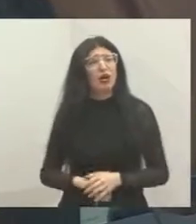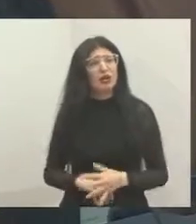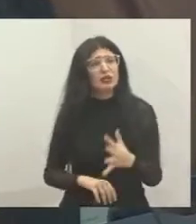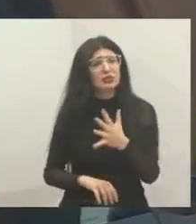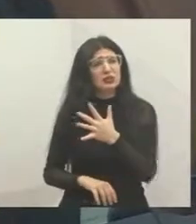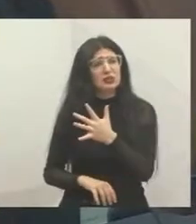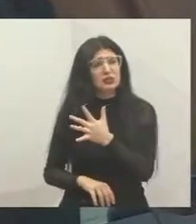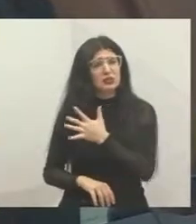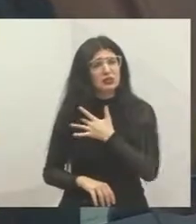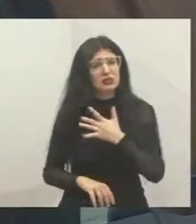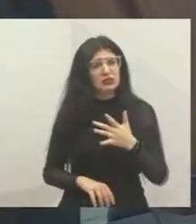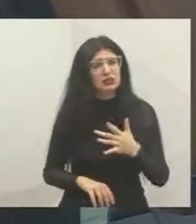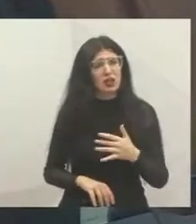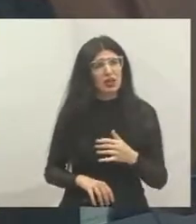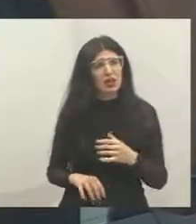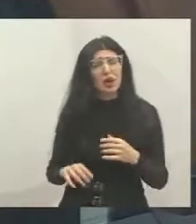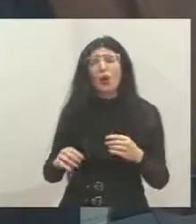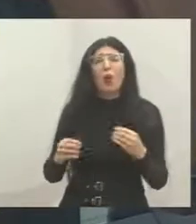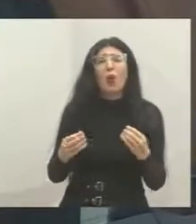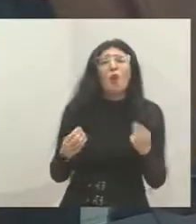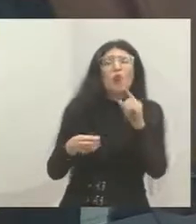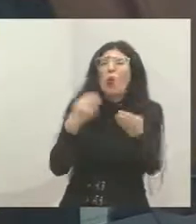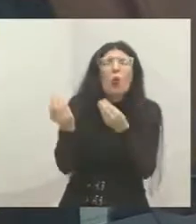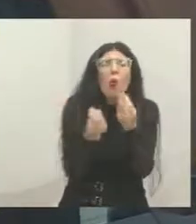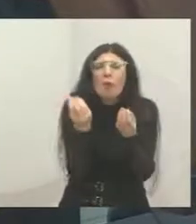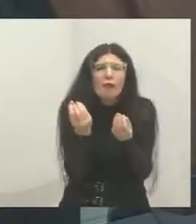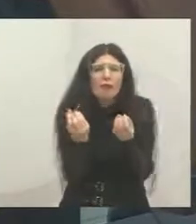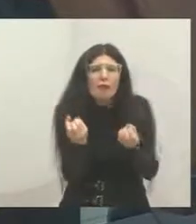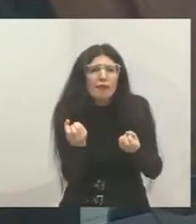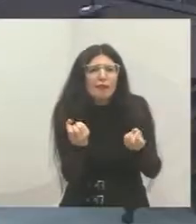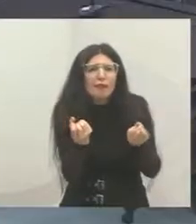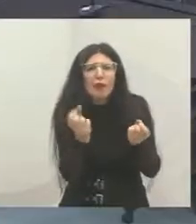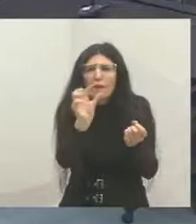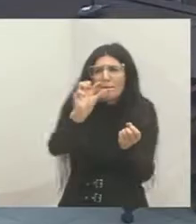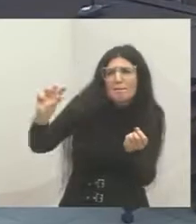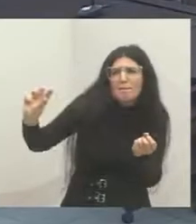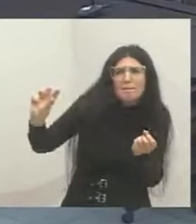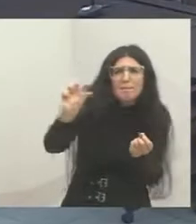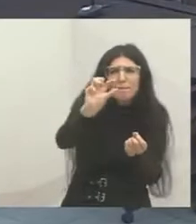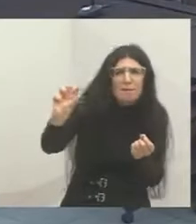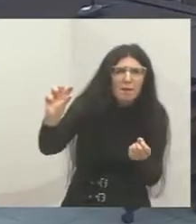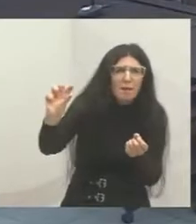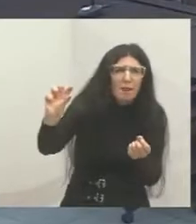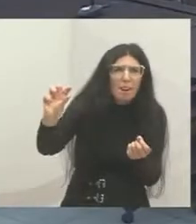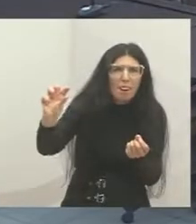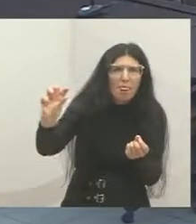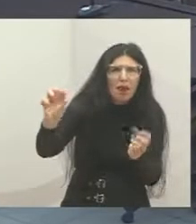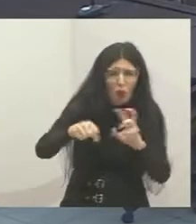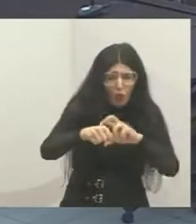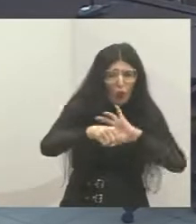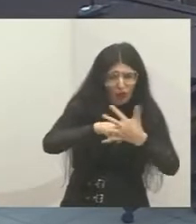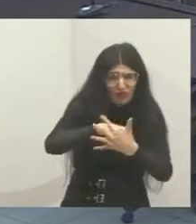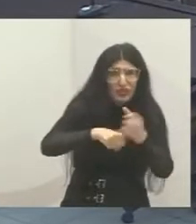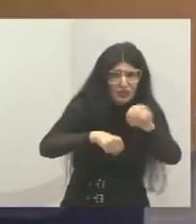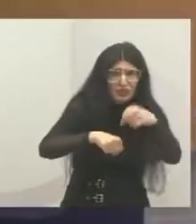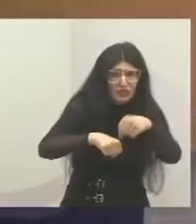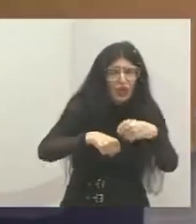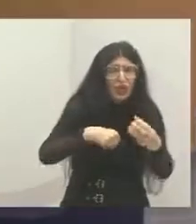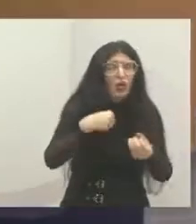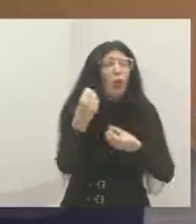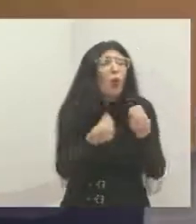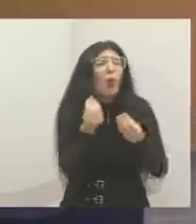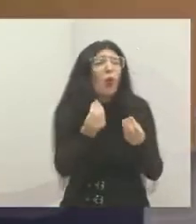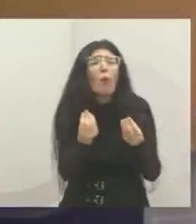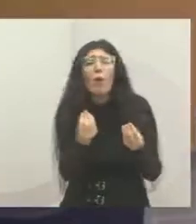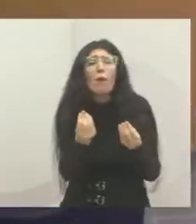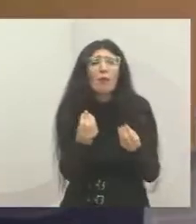foi colocado isso? Onde que a gente vê diretamente esse gasto? Você fala do Covid? Do Covid, está falando? Tá. Então, assim, eu vou